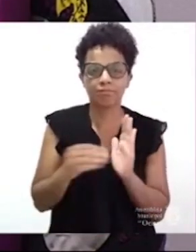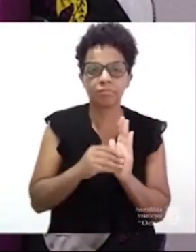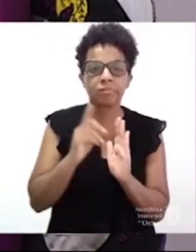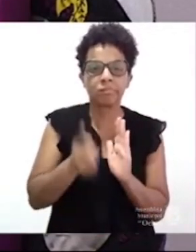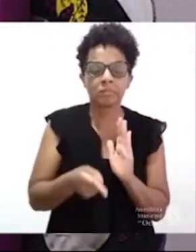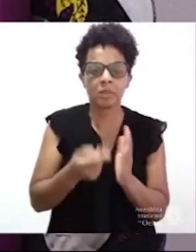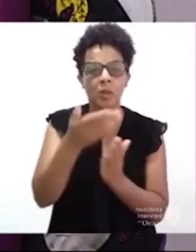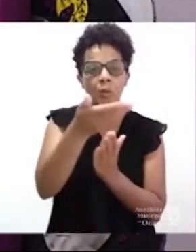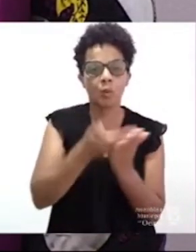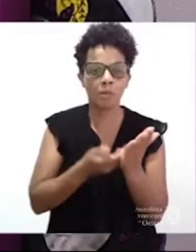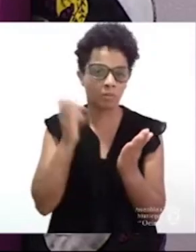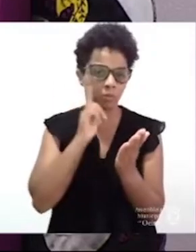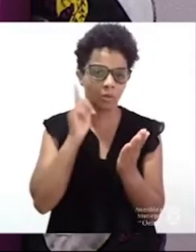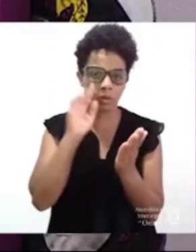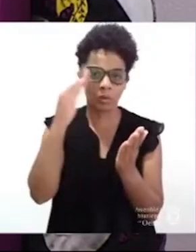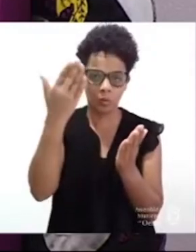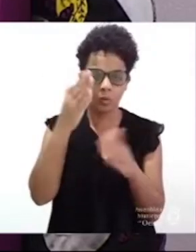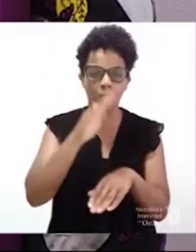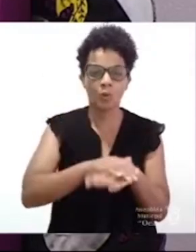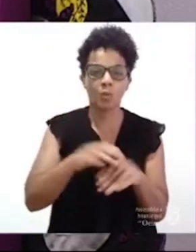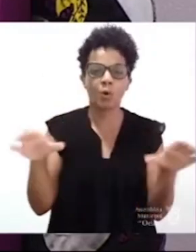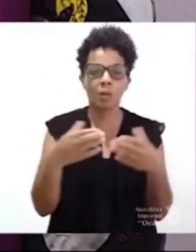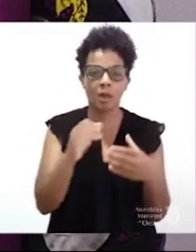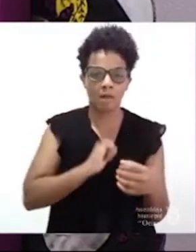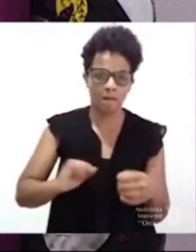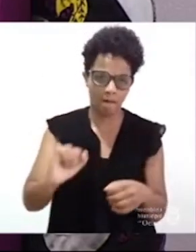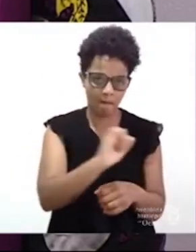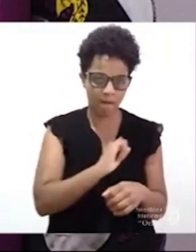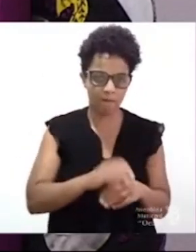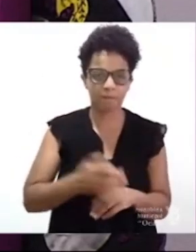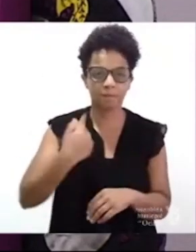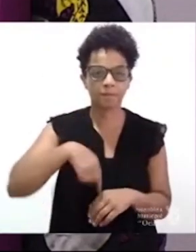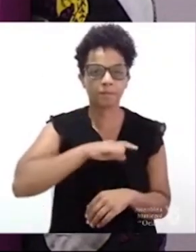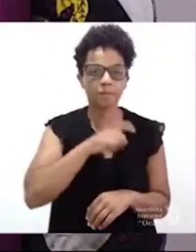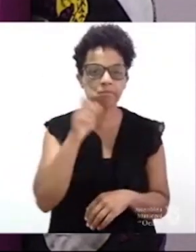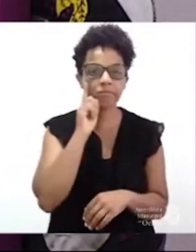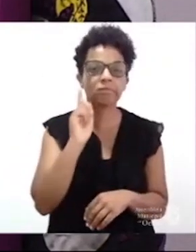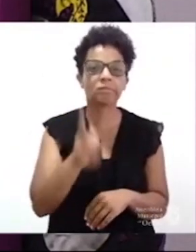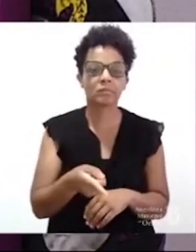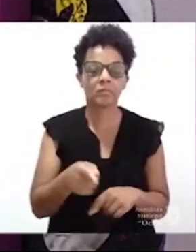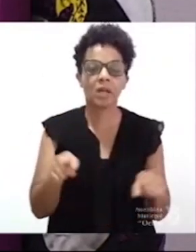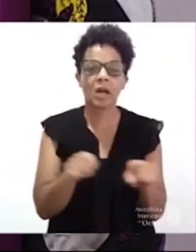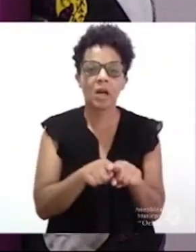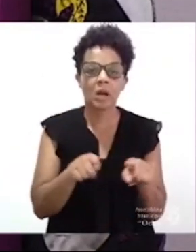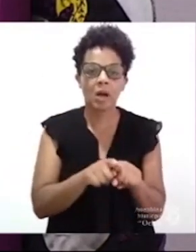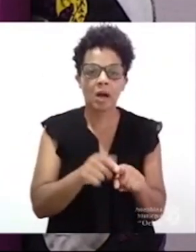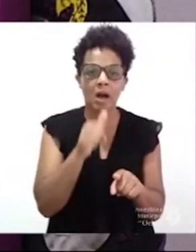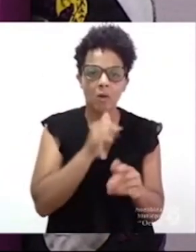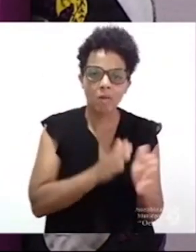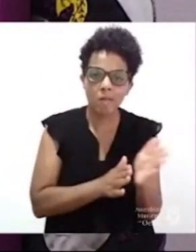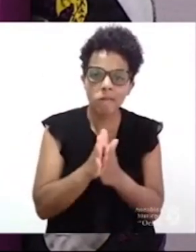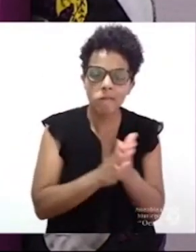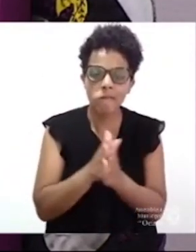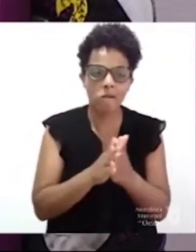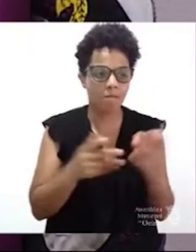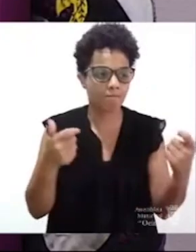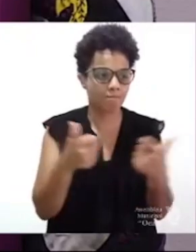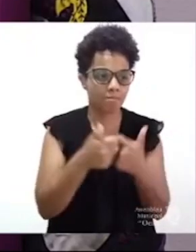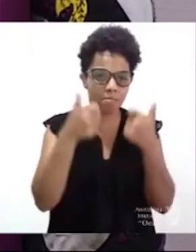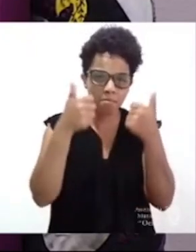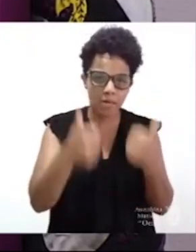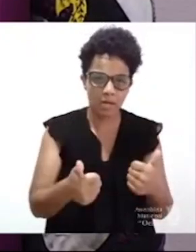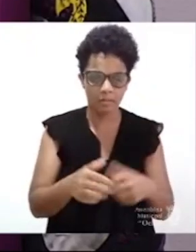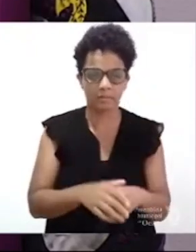tão importante para a nossa comunidade. Defendemos a otimização do consumo de águas de forma eficiente, com sistemas